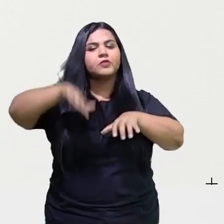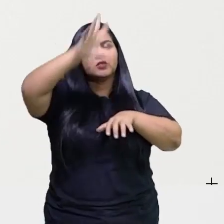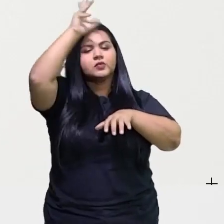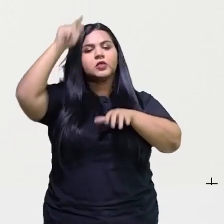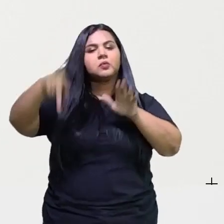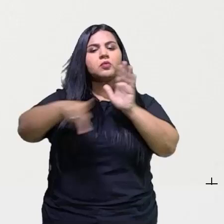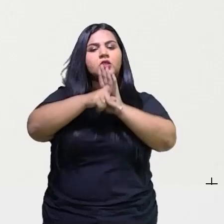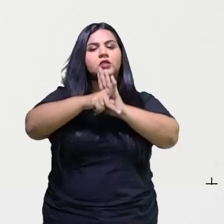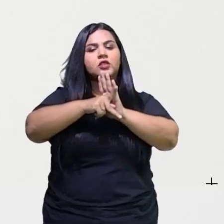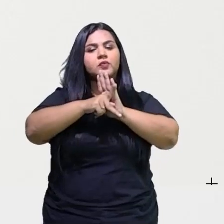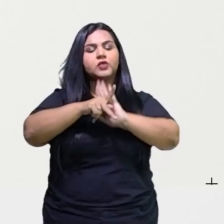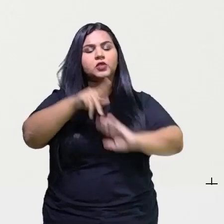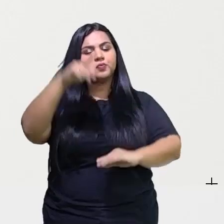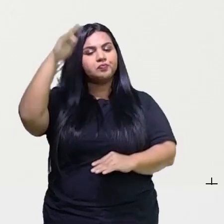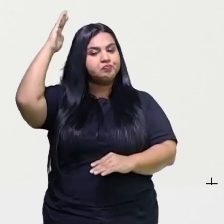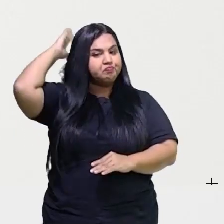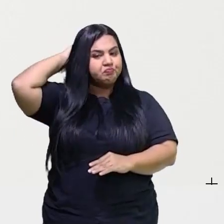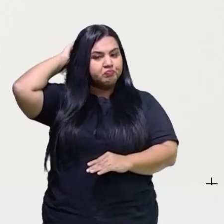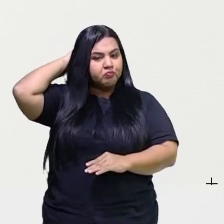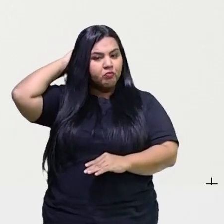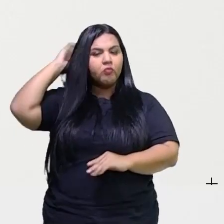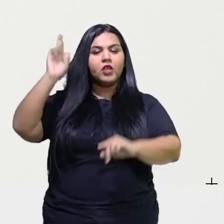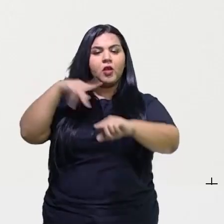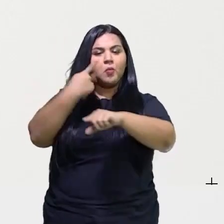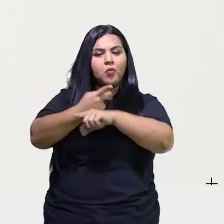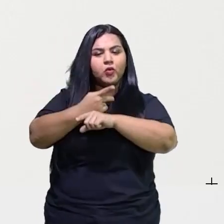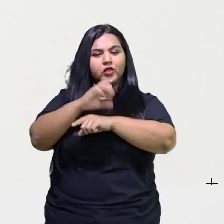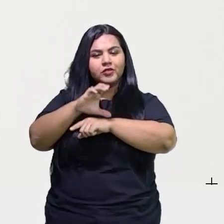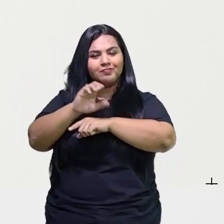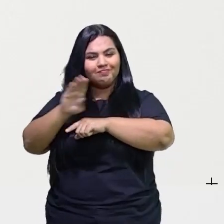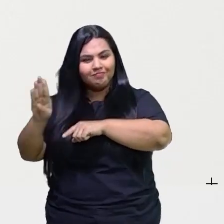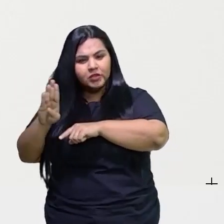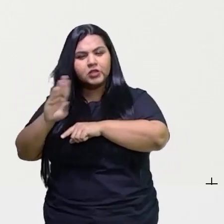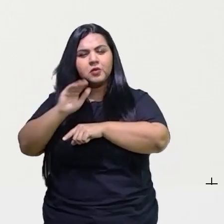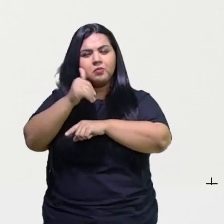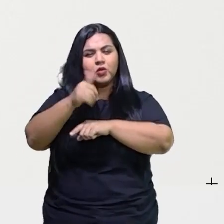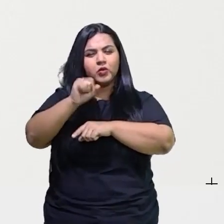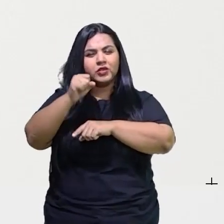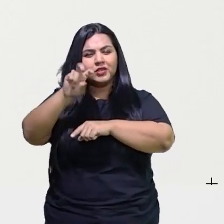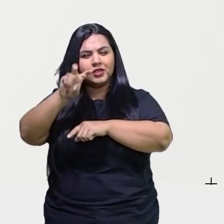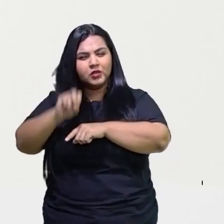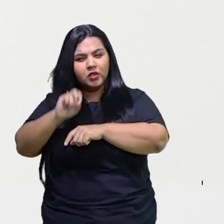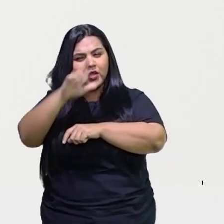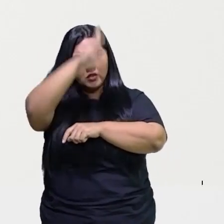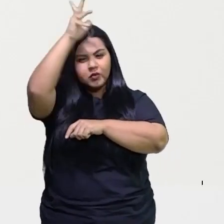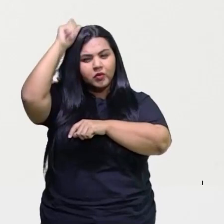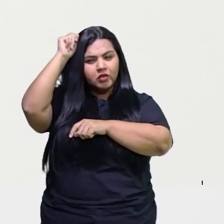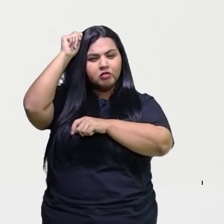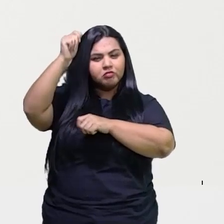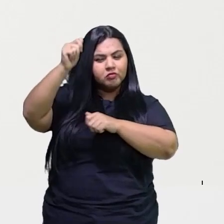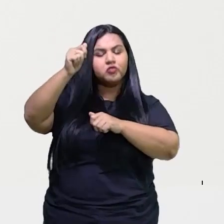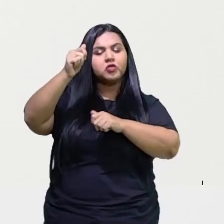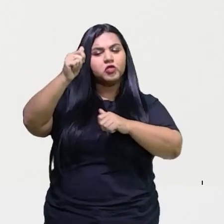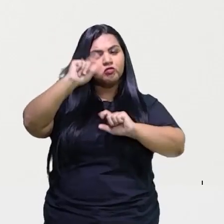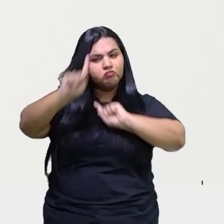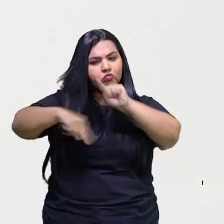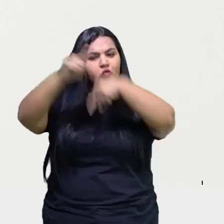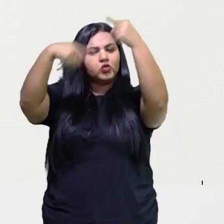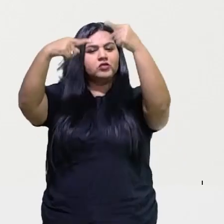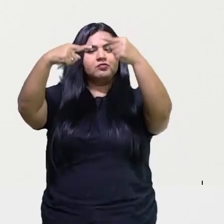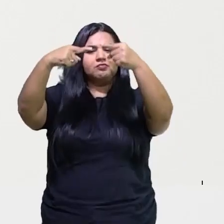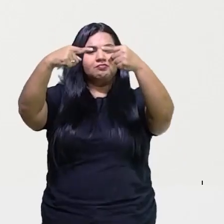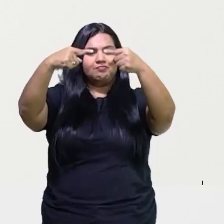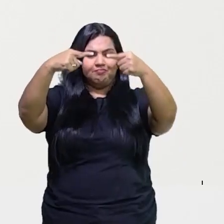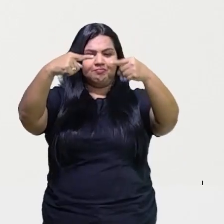pertencia à província do Grão-Pará, após a cabanagem, e em 1850 o Amazonas foi elevado à categoria de